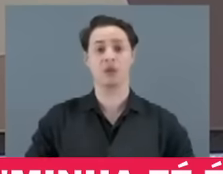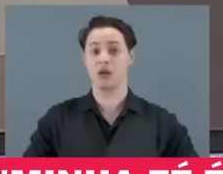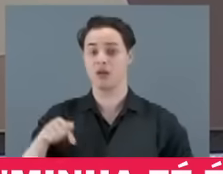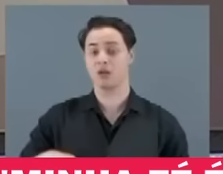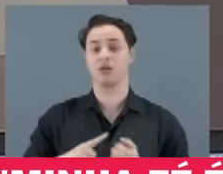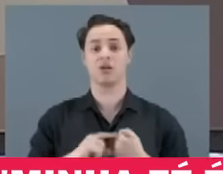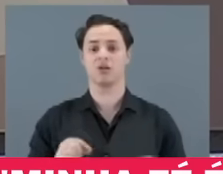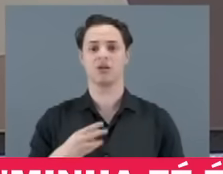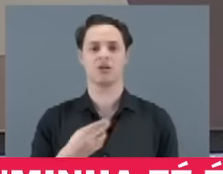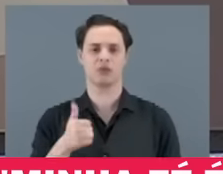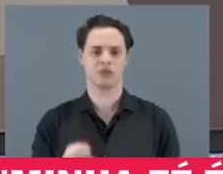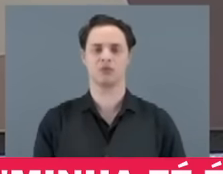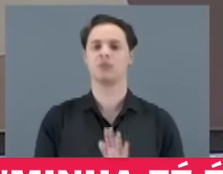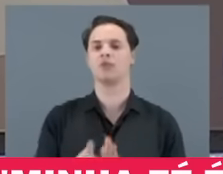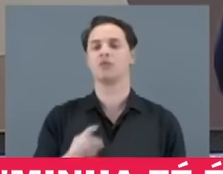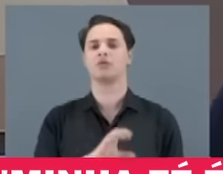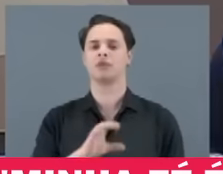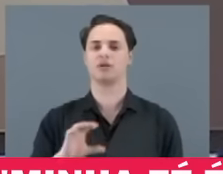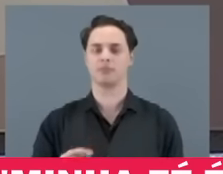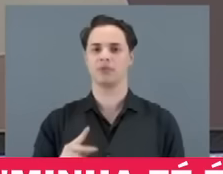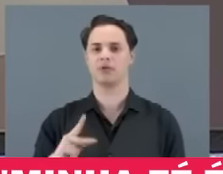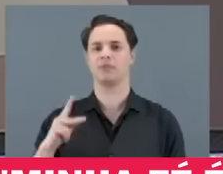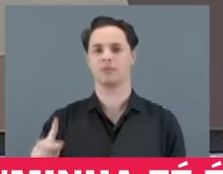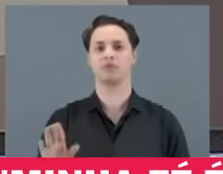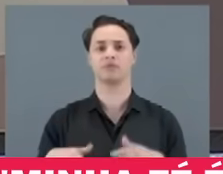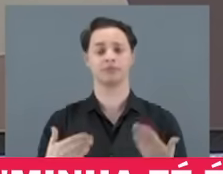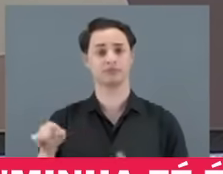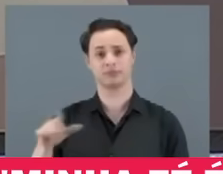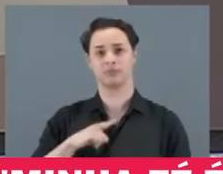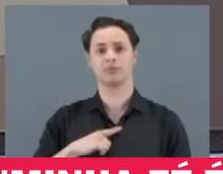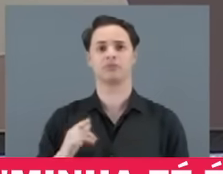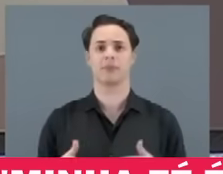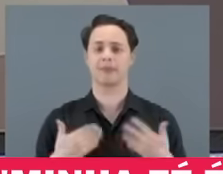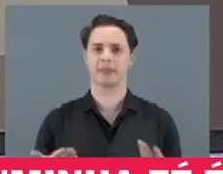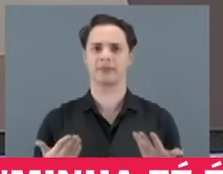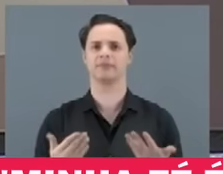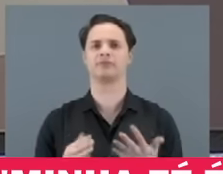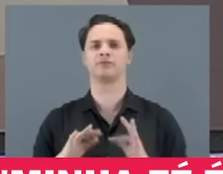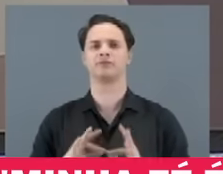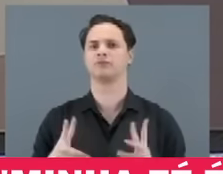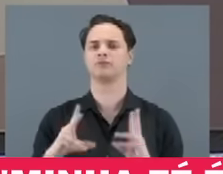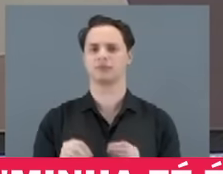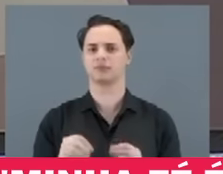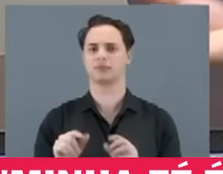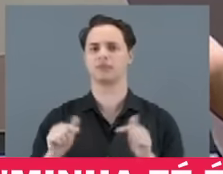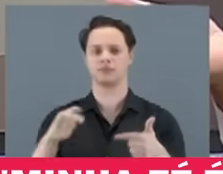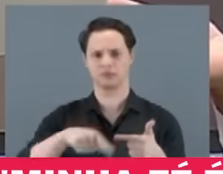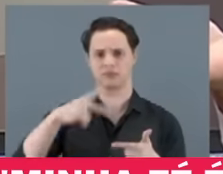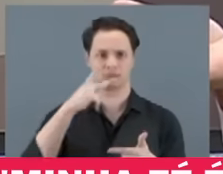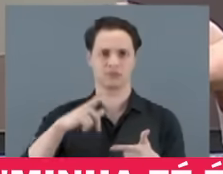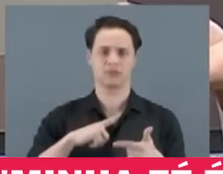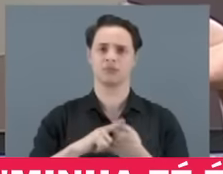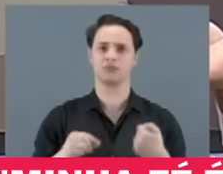artigo 319 do Código de Processo Penal. Está lá, medidas cautelares diversas da prisão. Todas as medidas que o senhor aludiu estão respaldadas